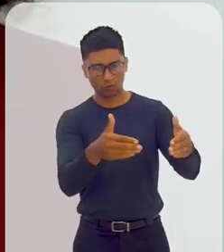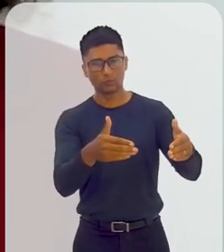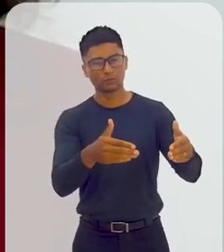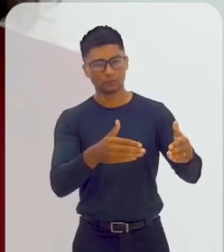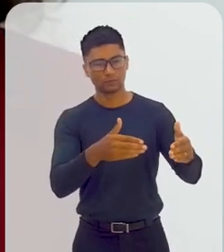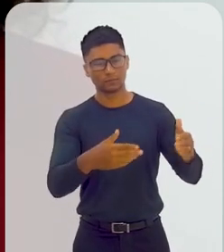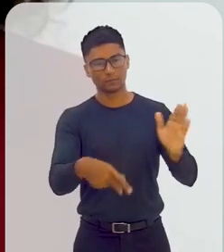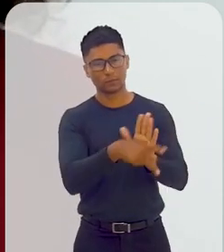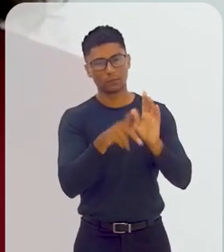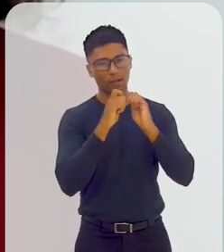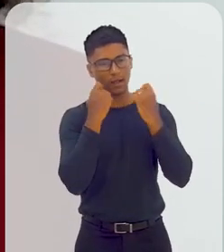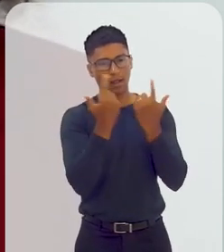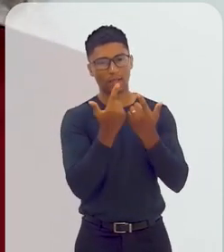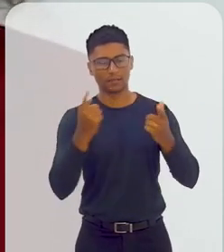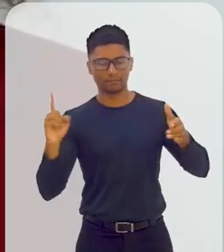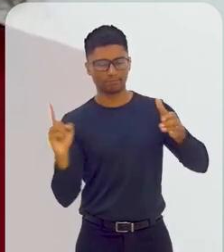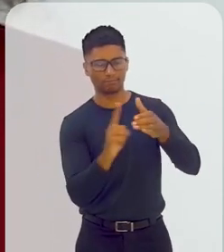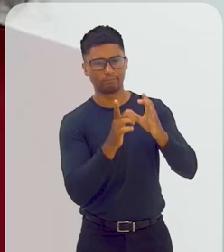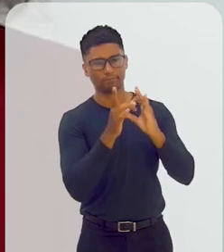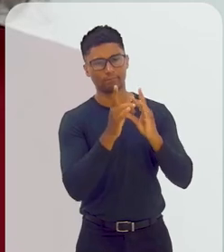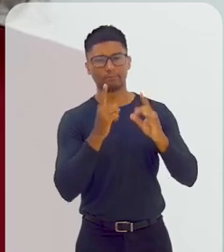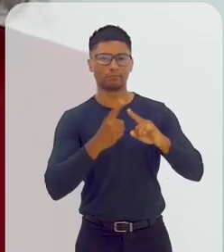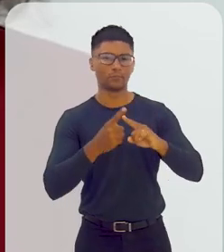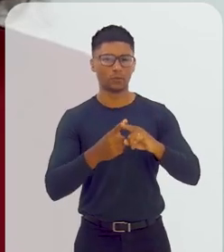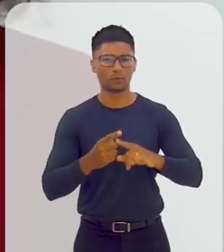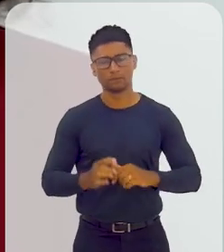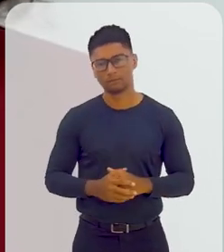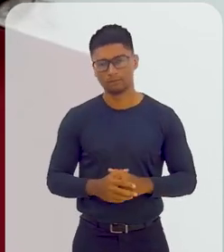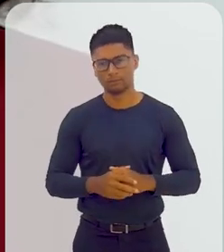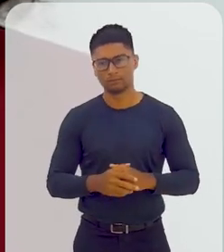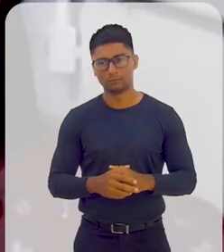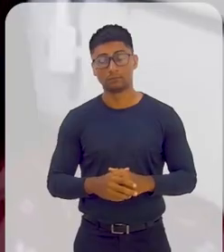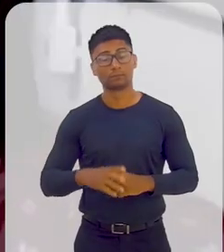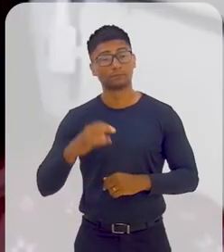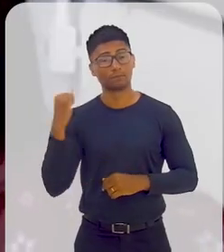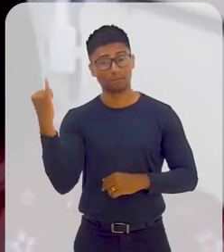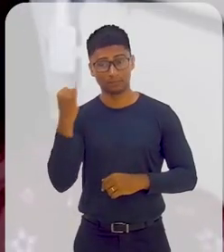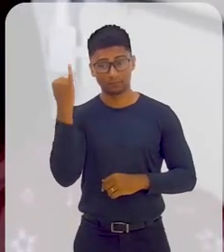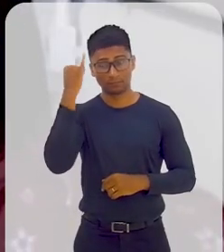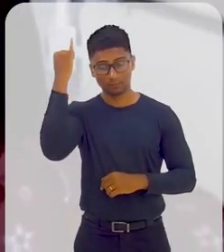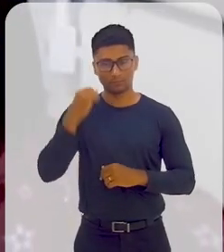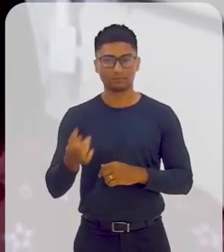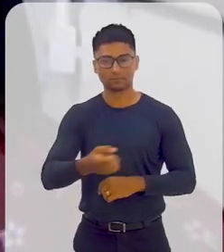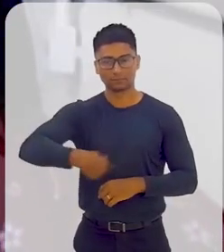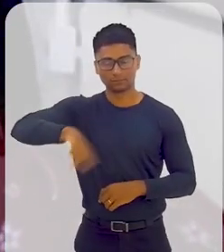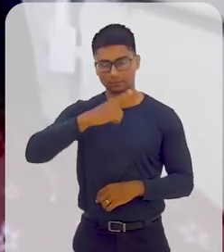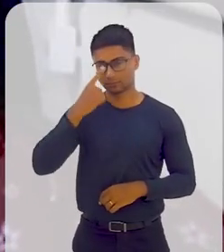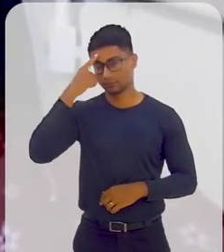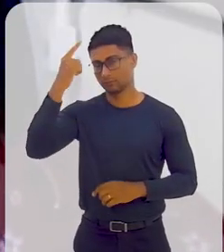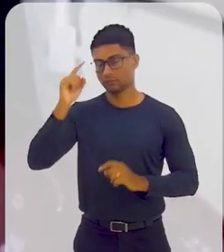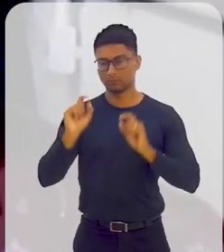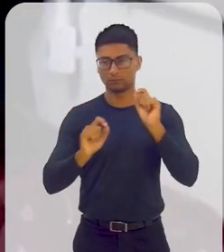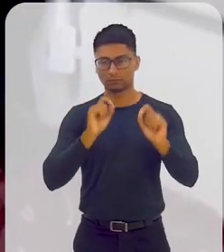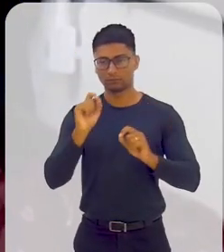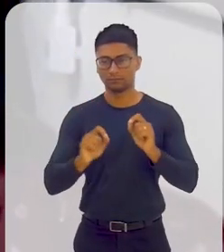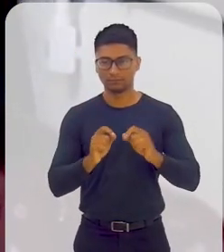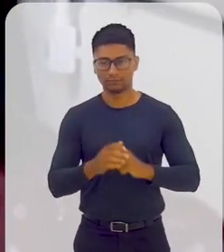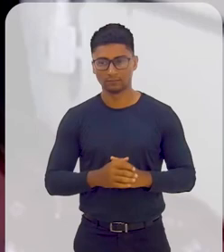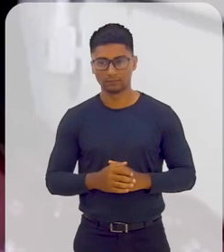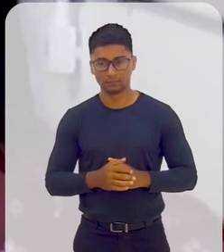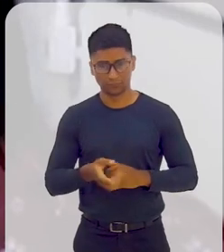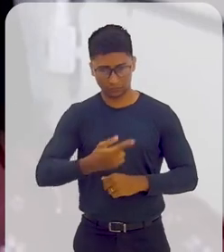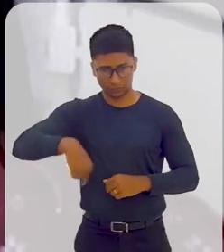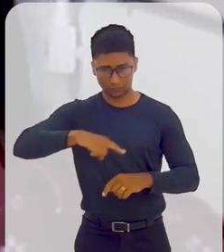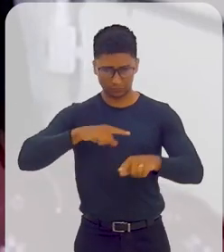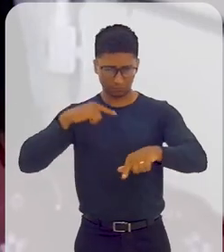Desenvolvimento Estratégico aqui da Assembleia Legislativa do Rio? É importante, né? É importante a gente lembrar, assim, que a gente não